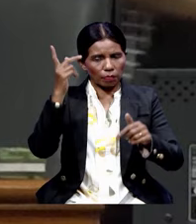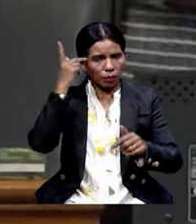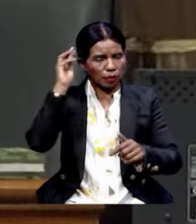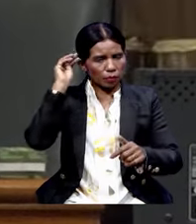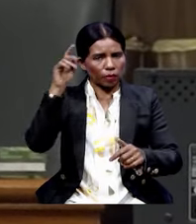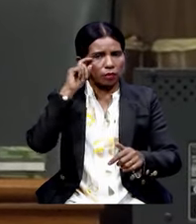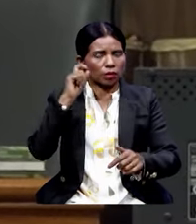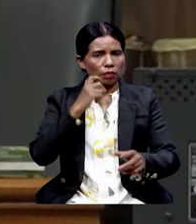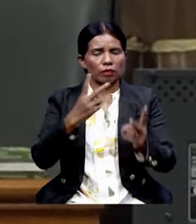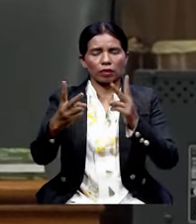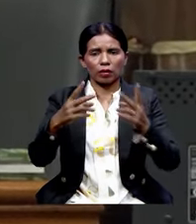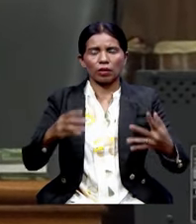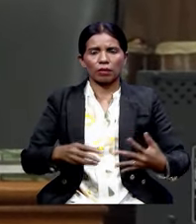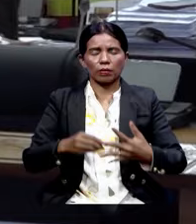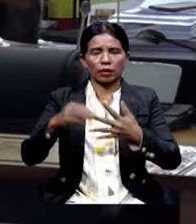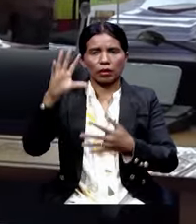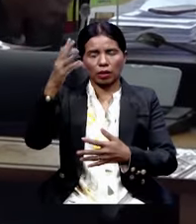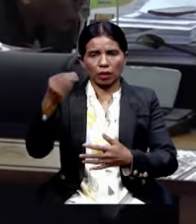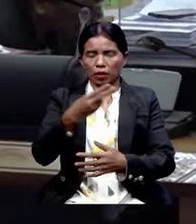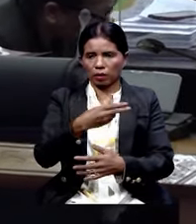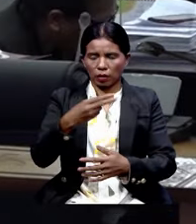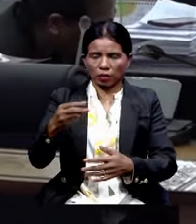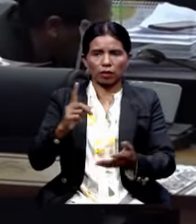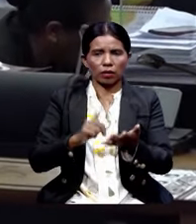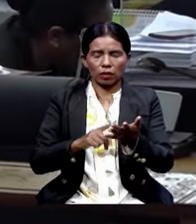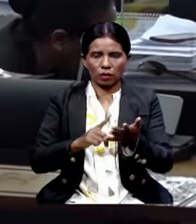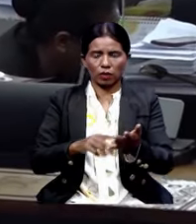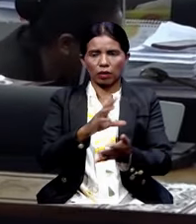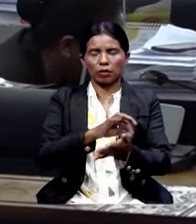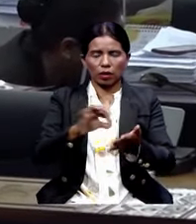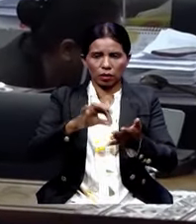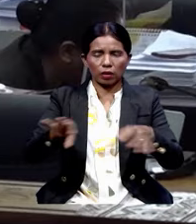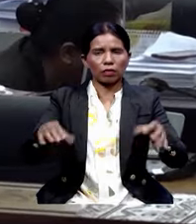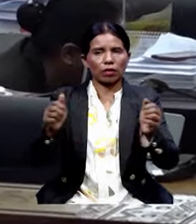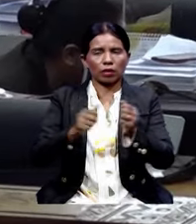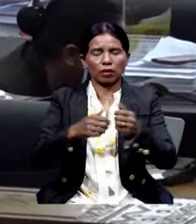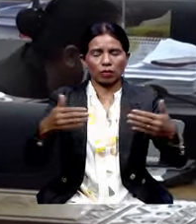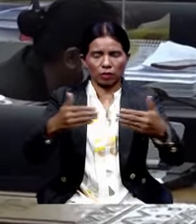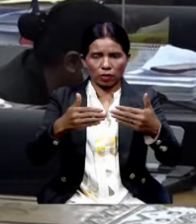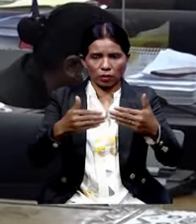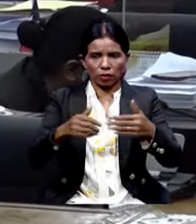Guzmão se halo visita oficial ba Jakarta Indonesia, ho di diskuti no asina tratado kon ba fronteira